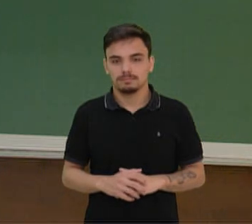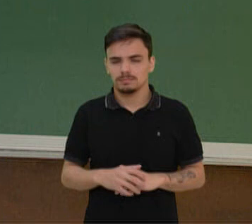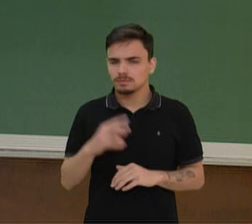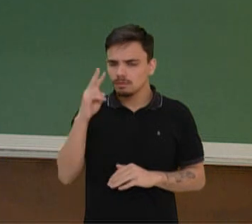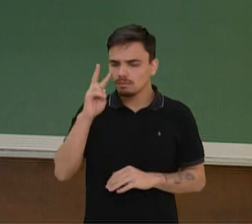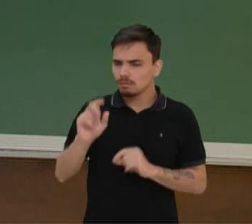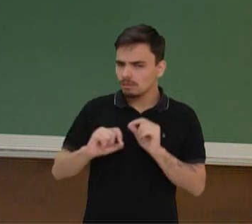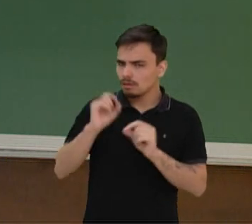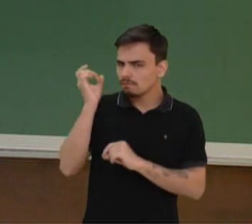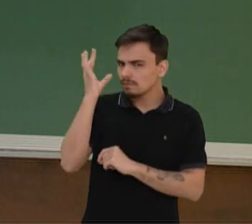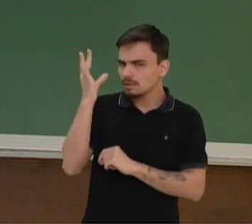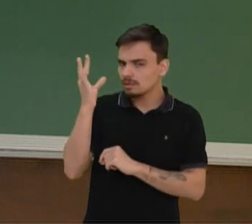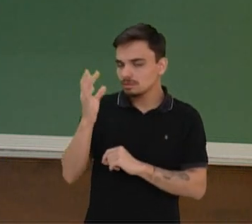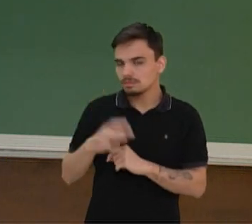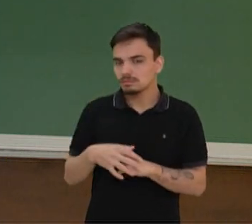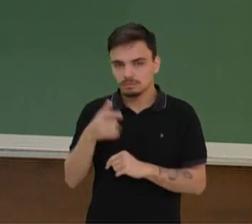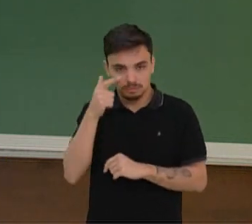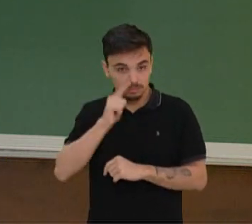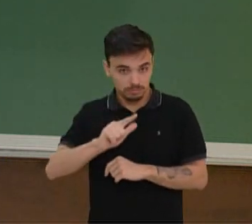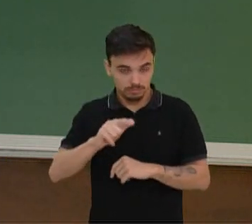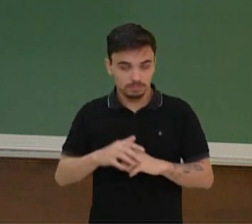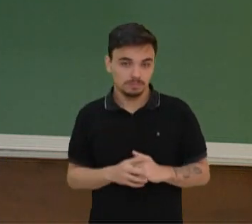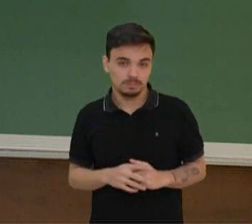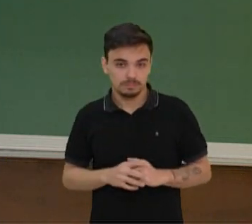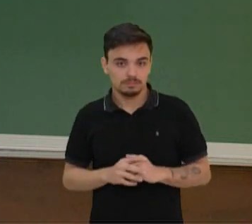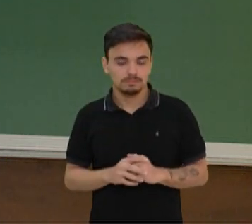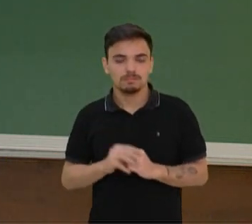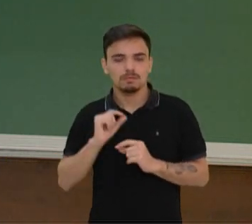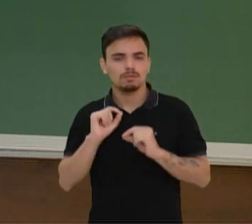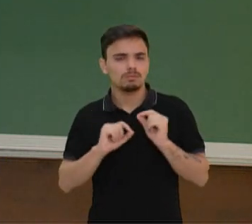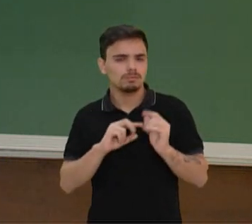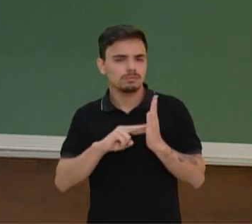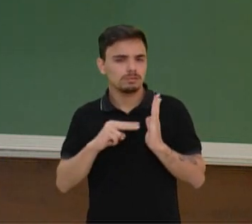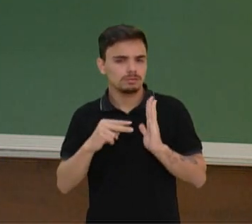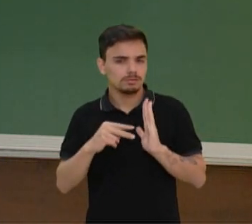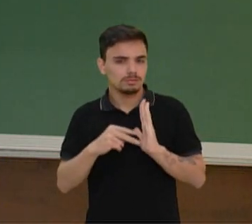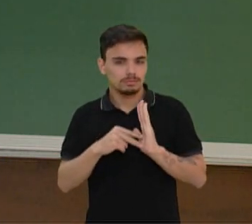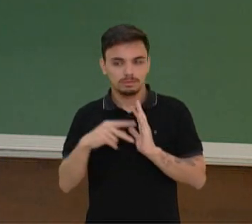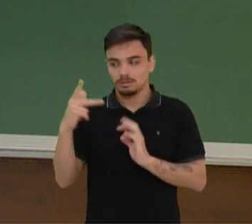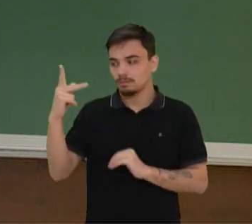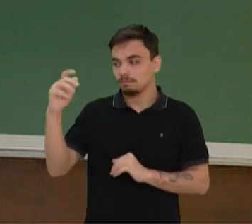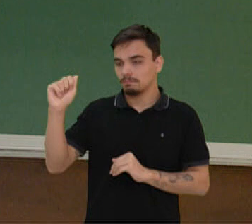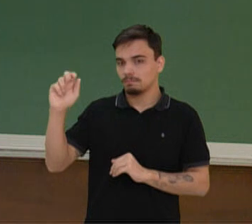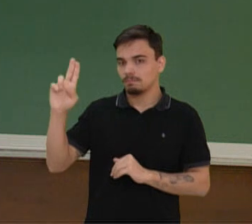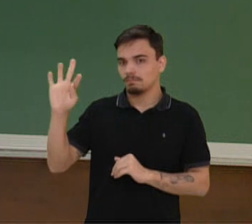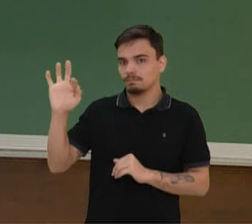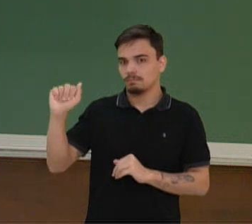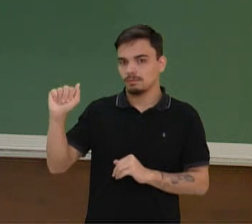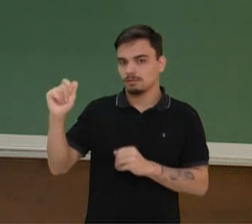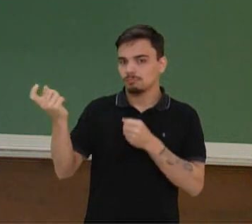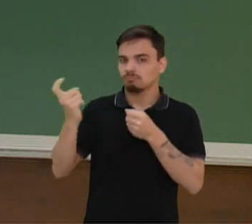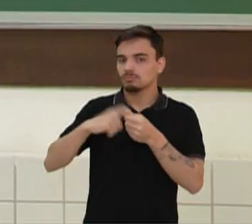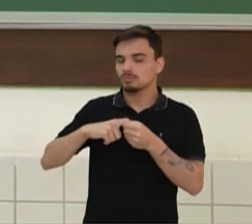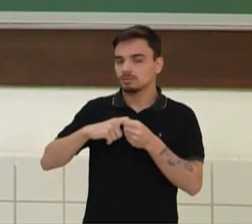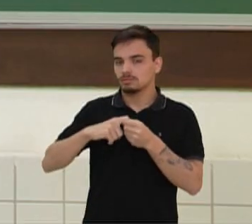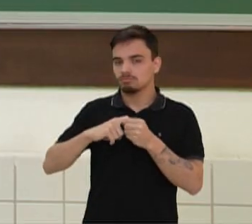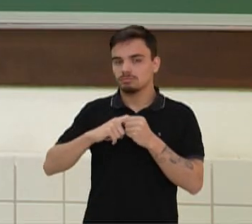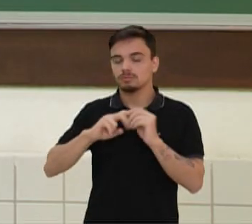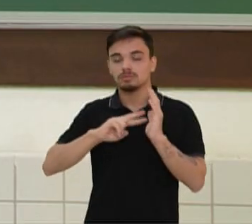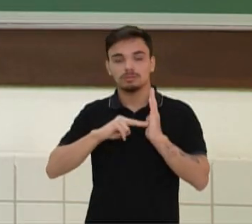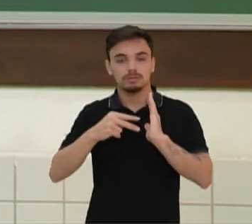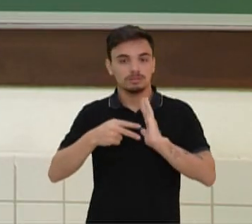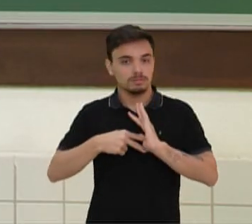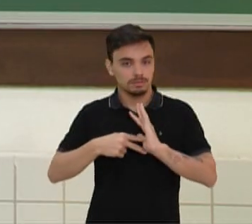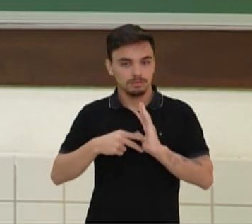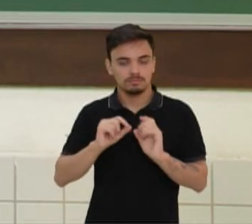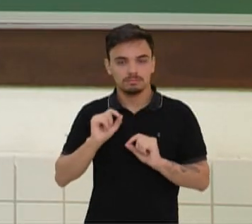Viram que foi fácil? Conseguiram, né? O que é a expressão volta à pauta? Na verdade, a expressão volta à pauta